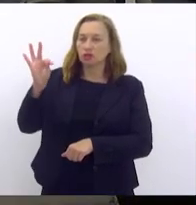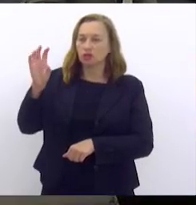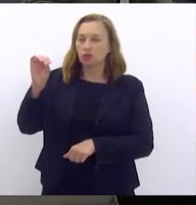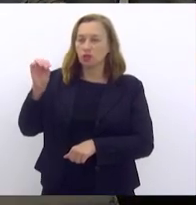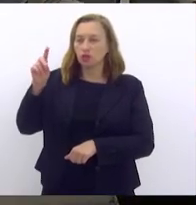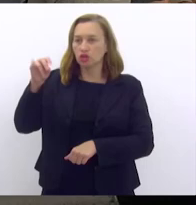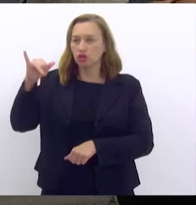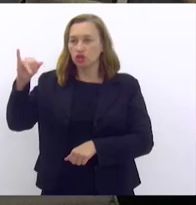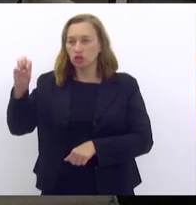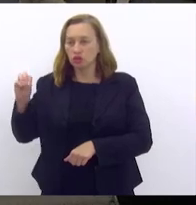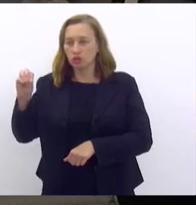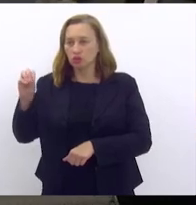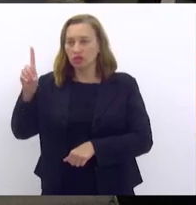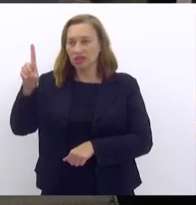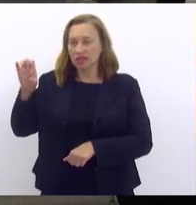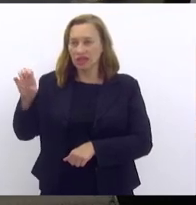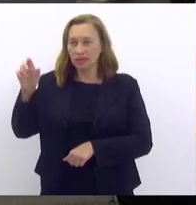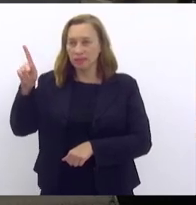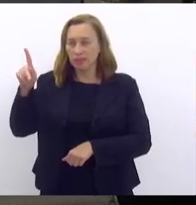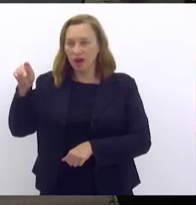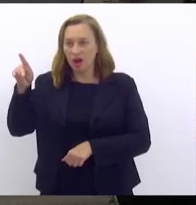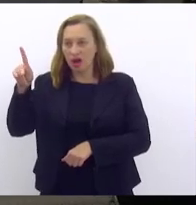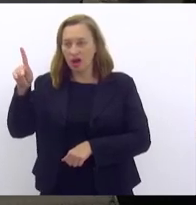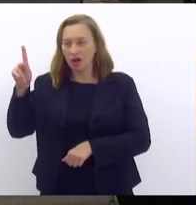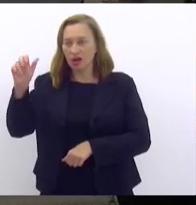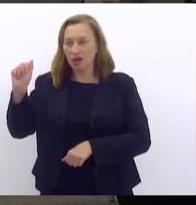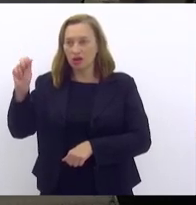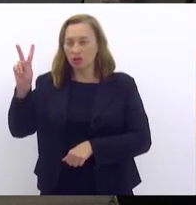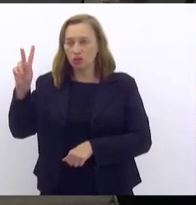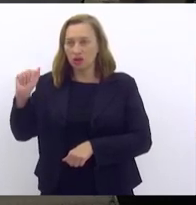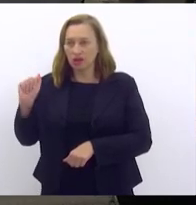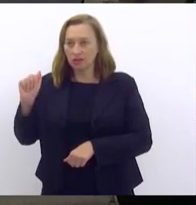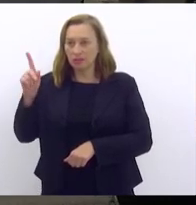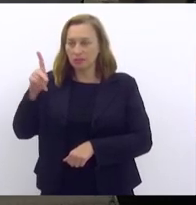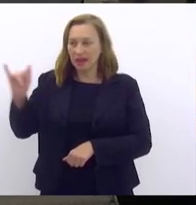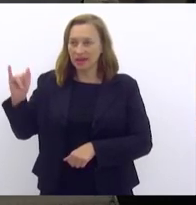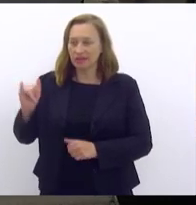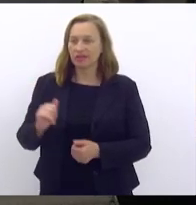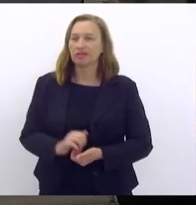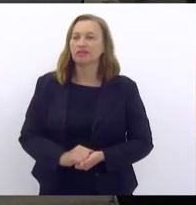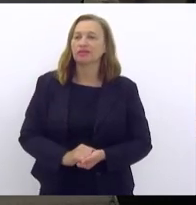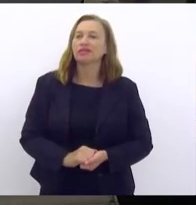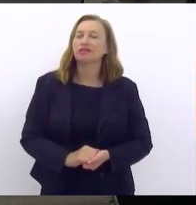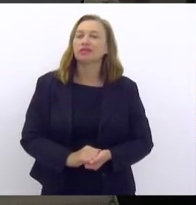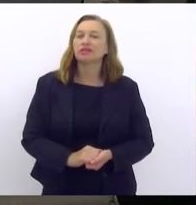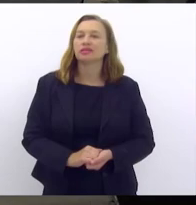Pai. Antônio de Paula Pai. É como vota?